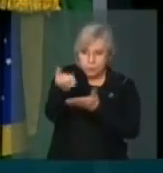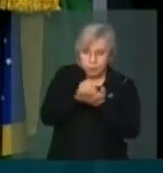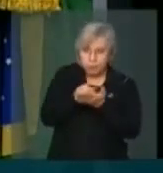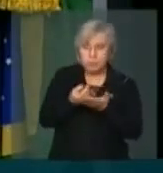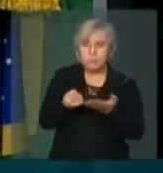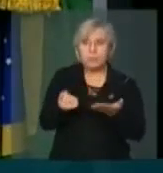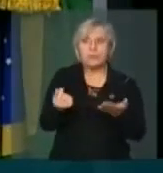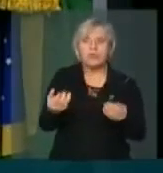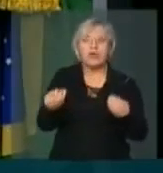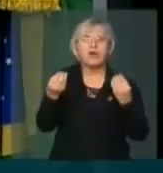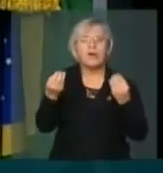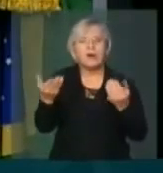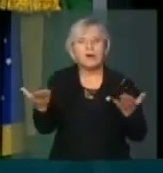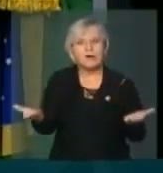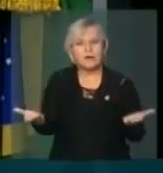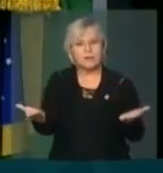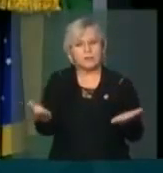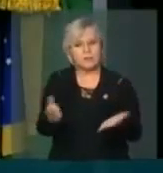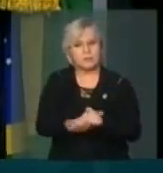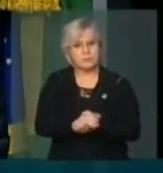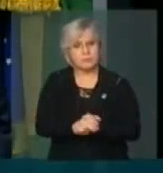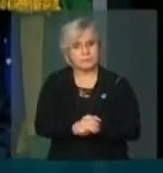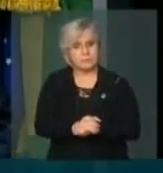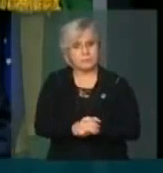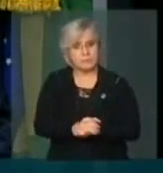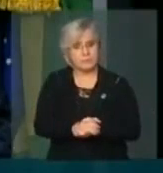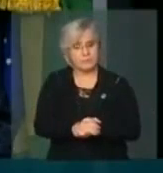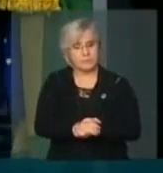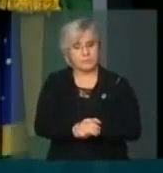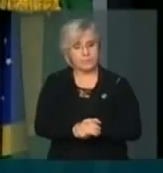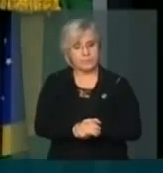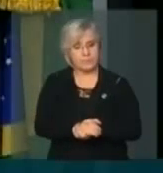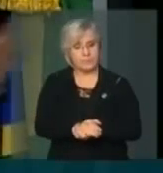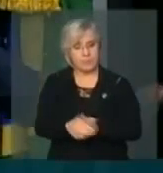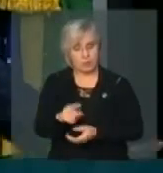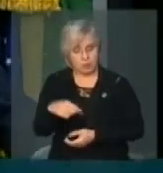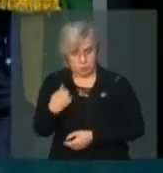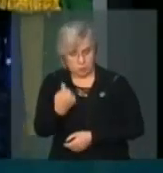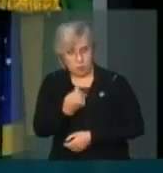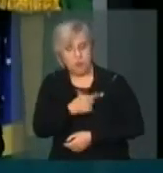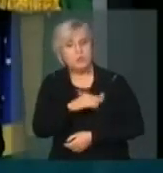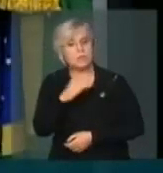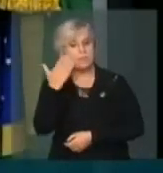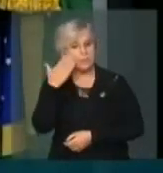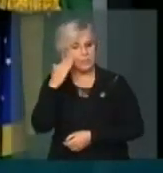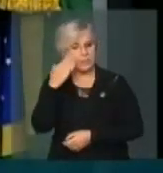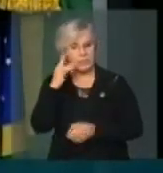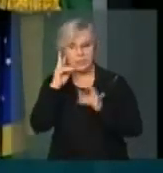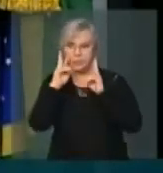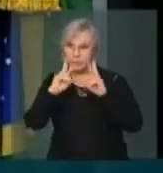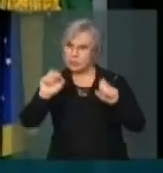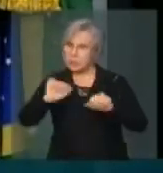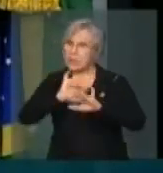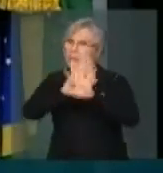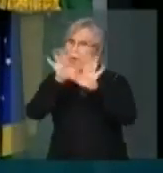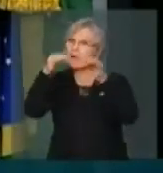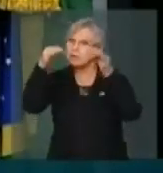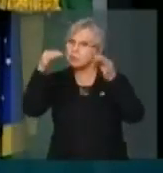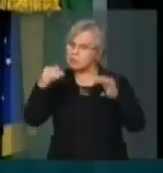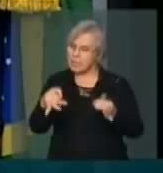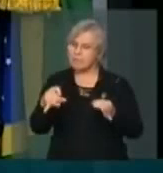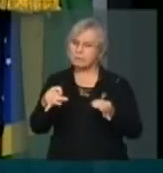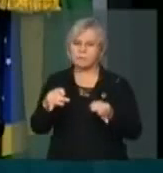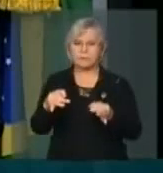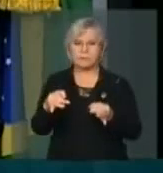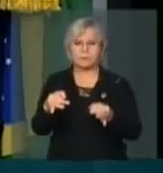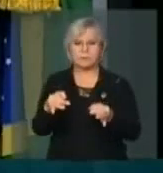Ou seja, definitivamente nós temos a clara certeza, ou temos a